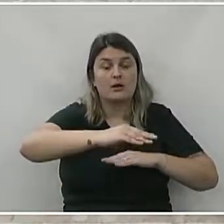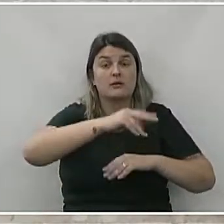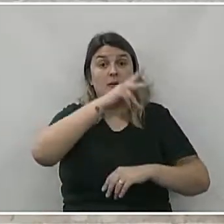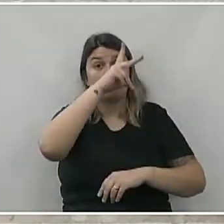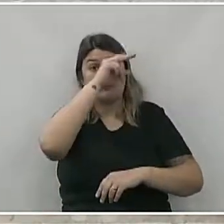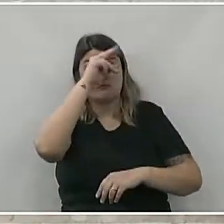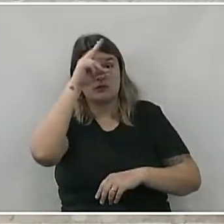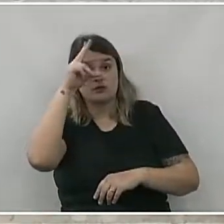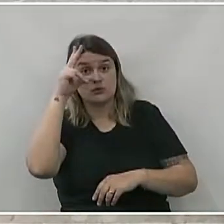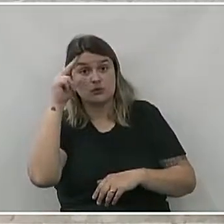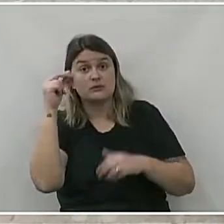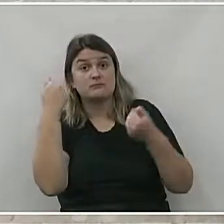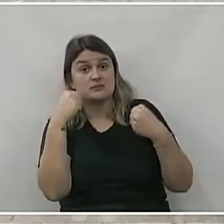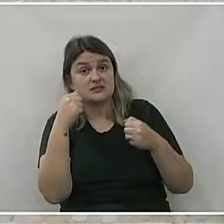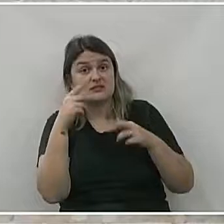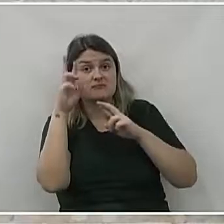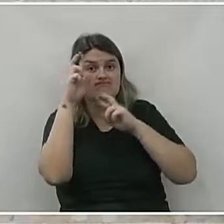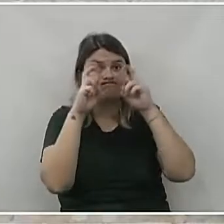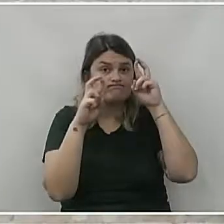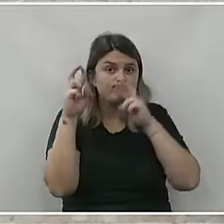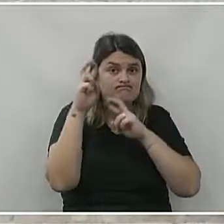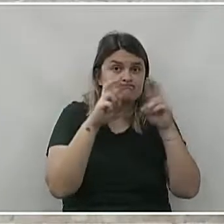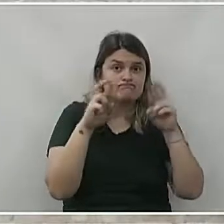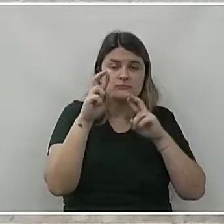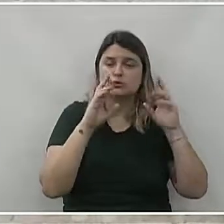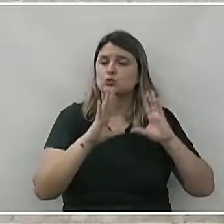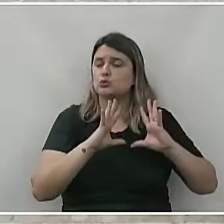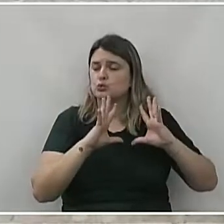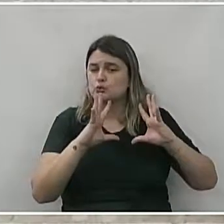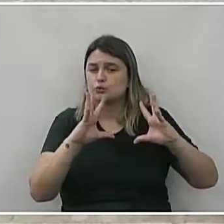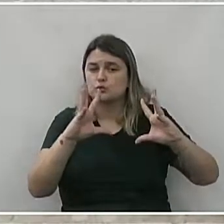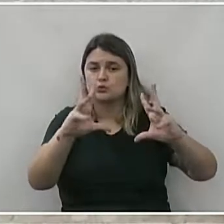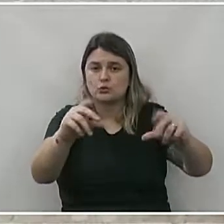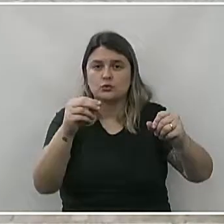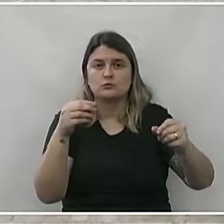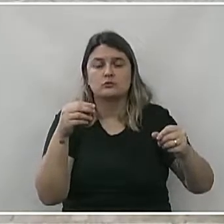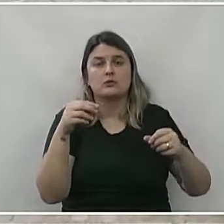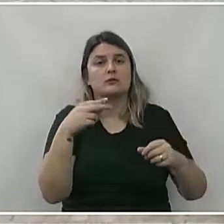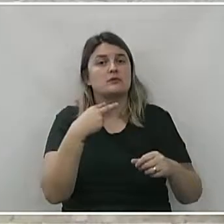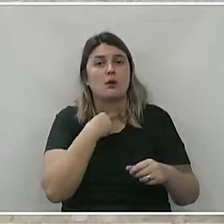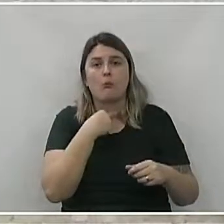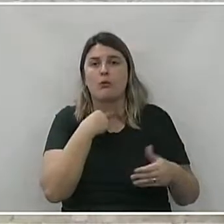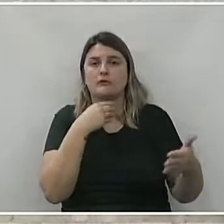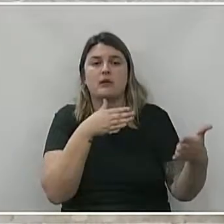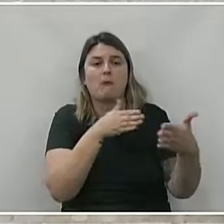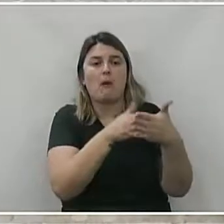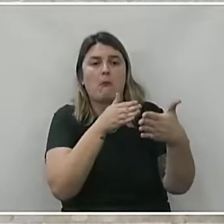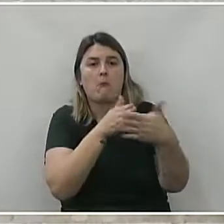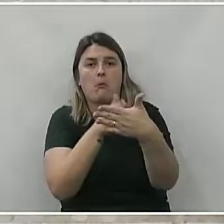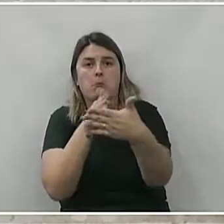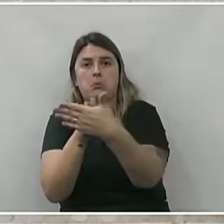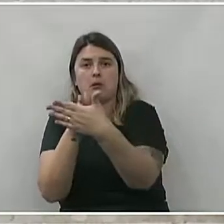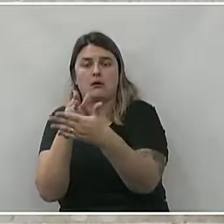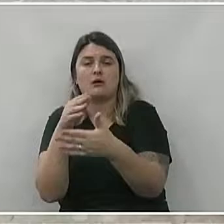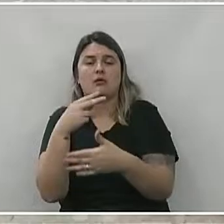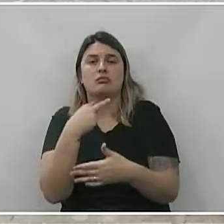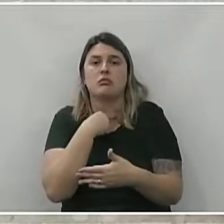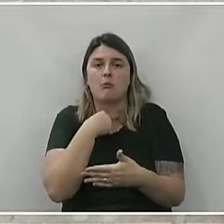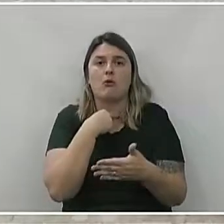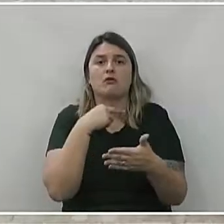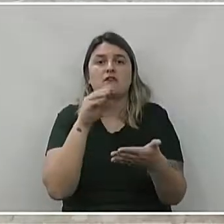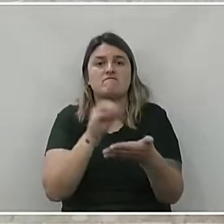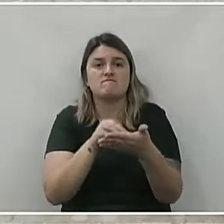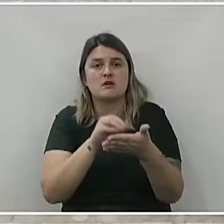prefeitura faça uma fiscalização para todas as barreiras que estão no meio dos